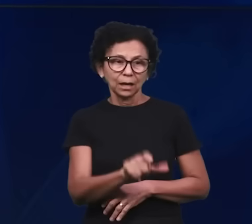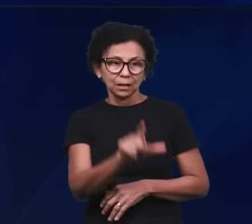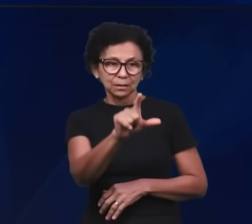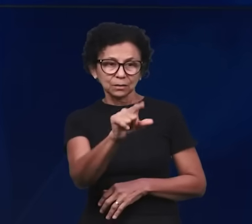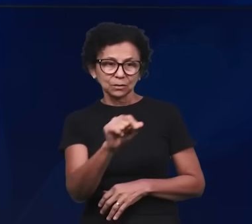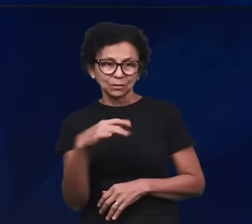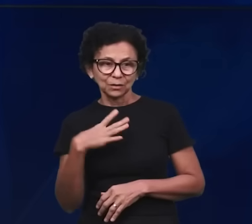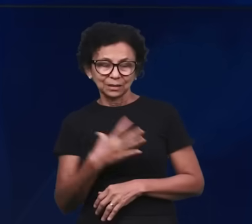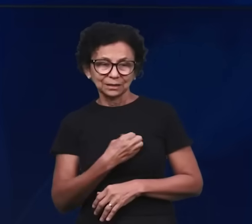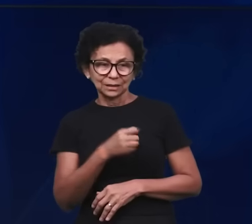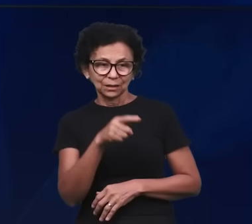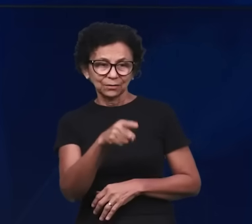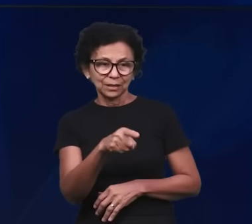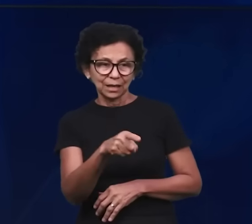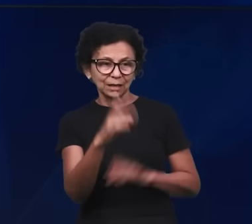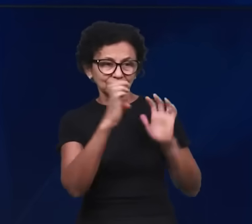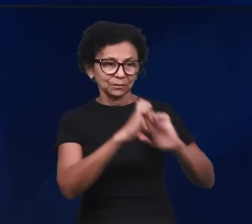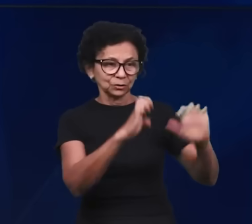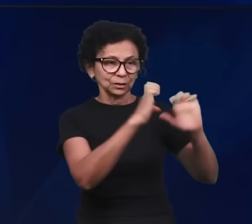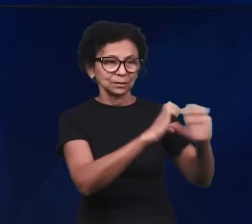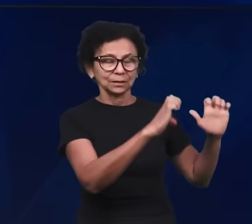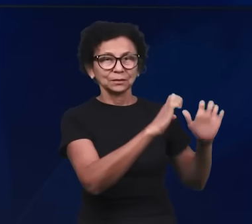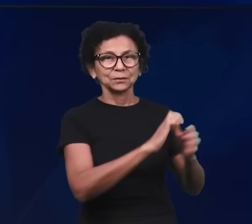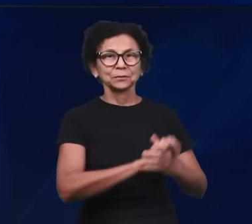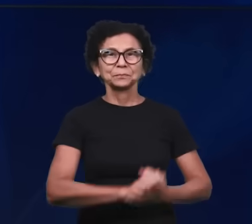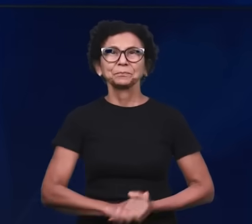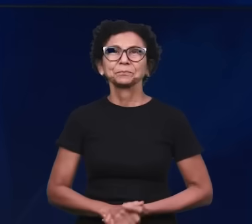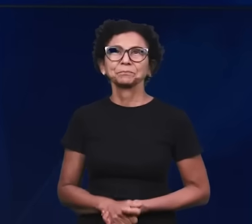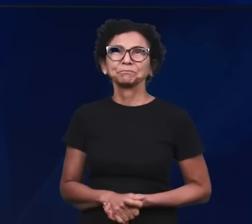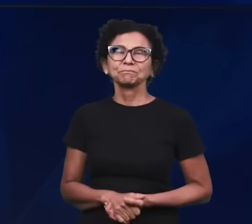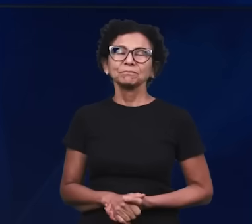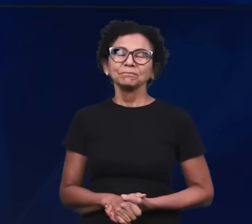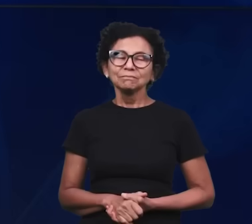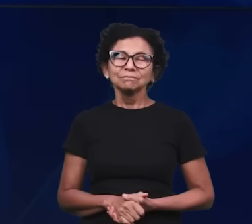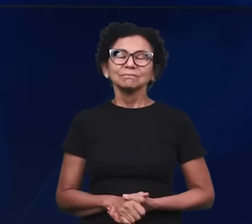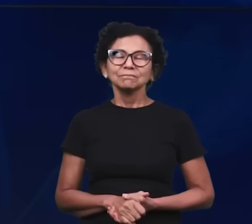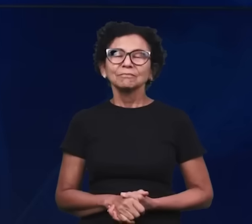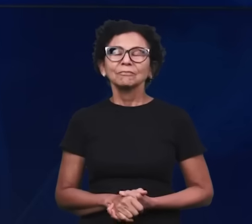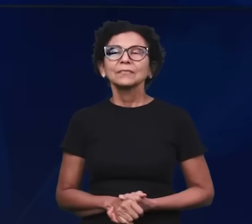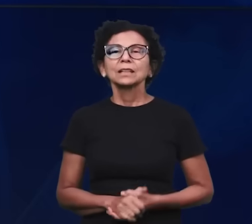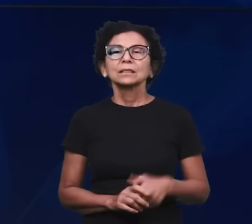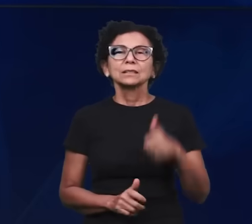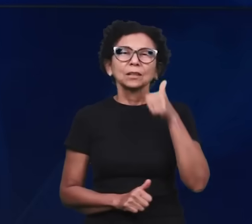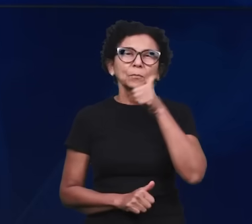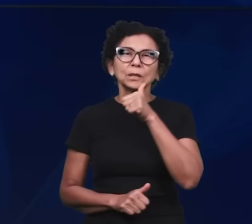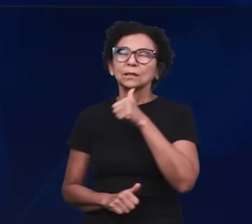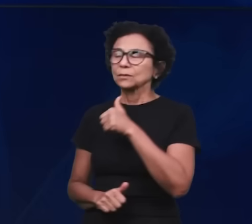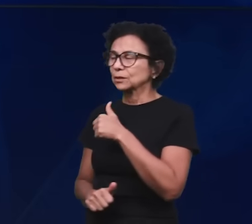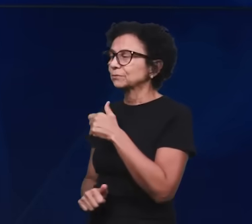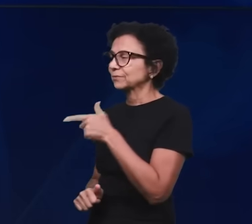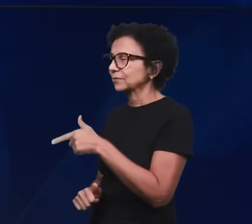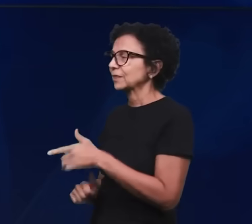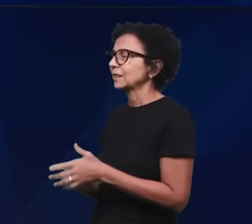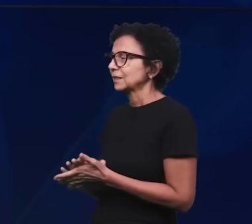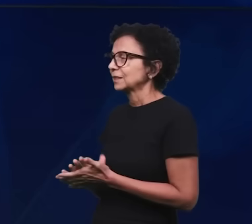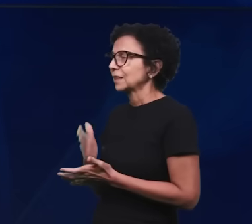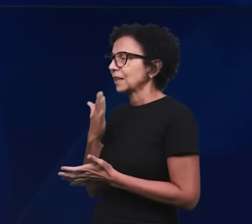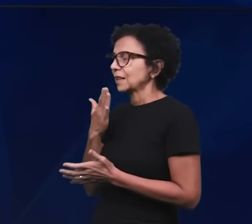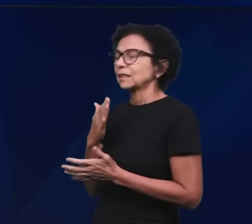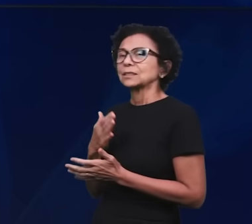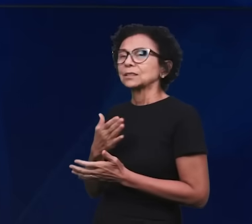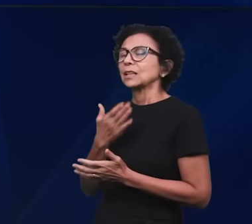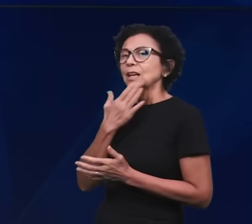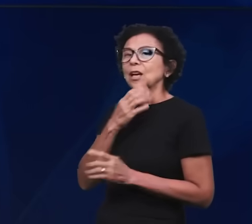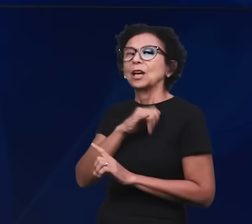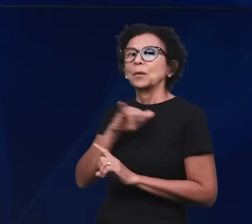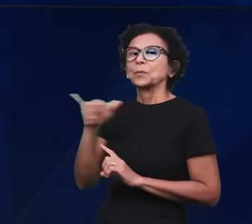que Jesus, quando revelou o segredo daquela mulher, ela sentiu, tu és profeta. A profecia de Jesus, a revelação dele não foi para